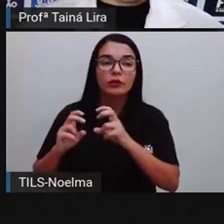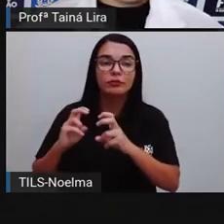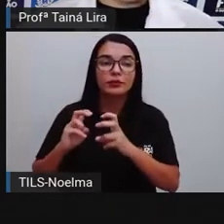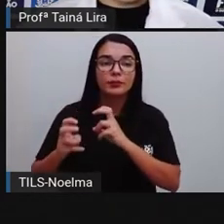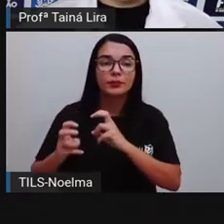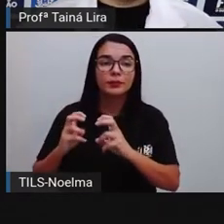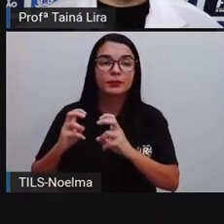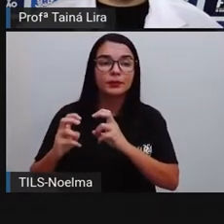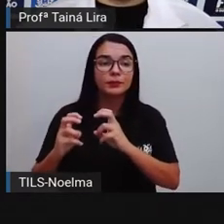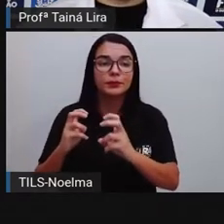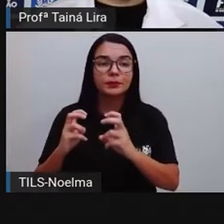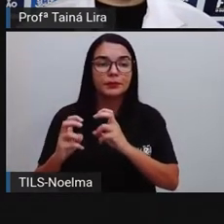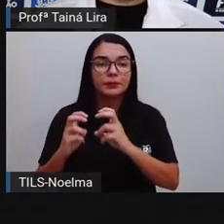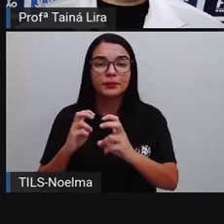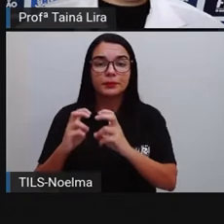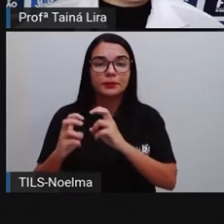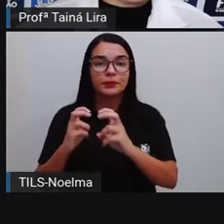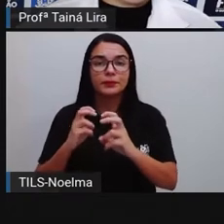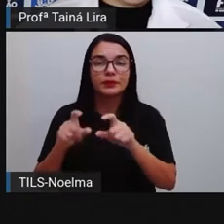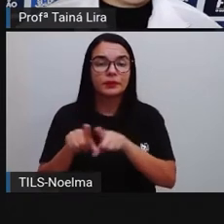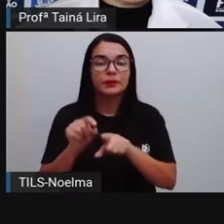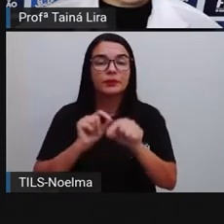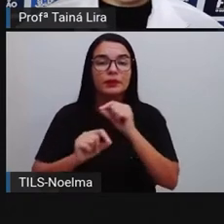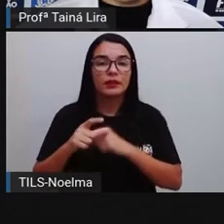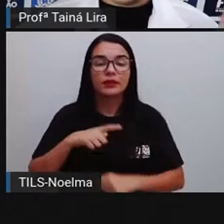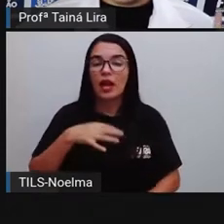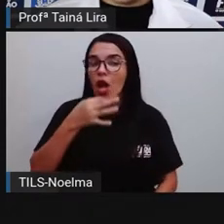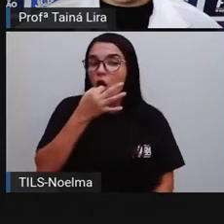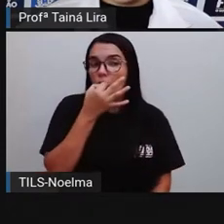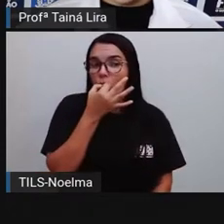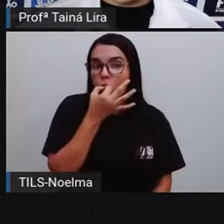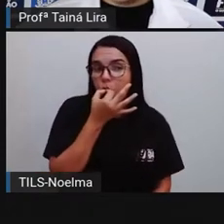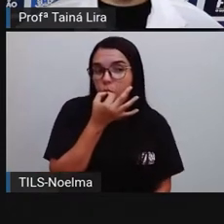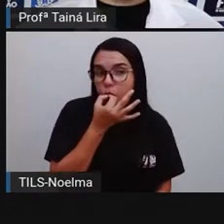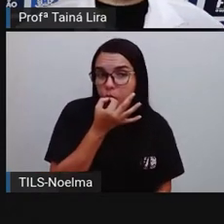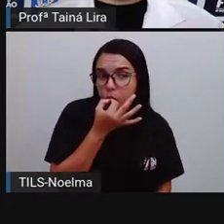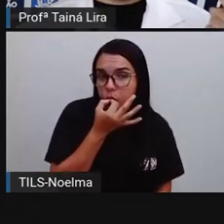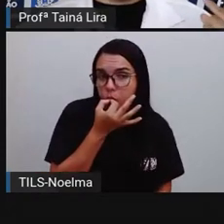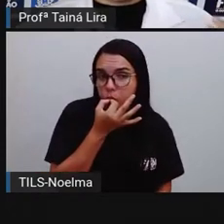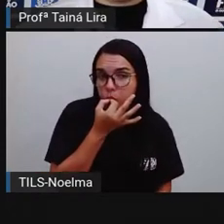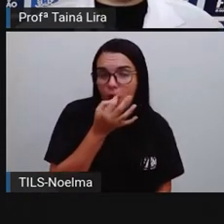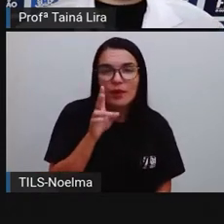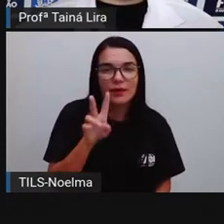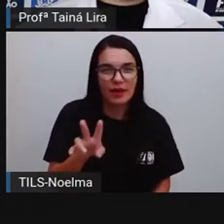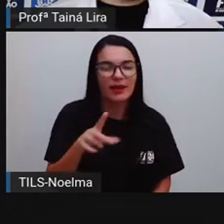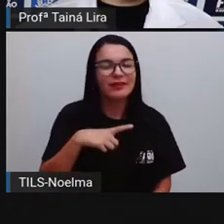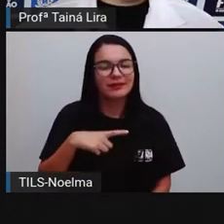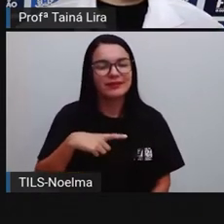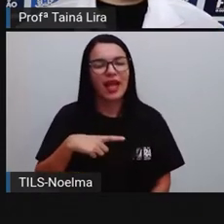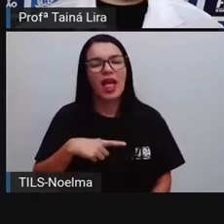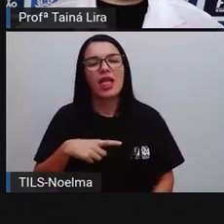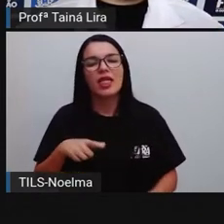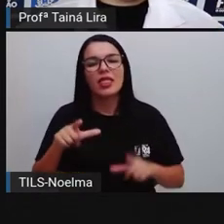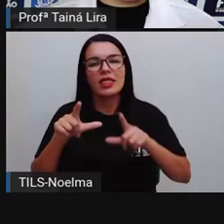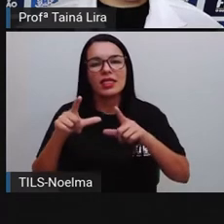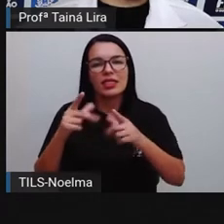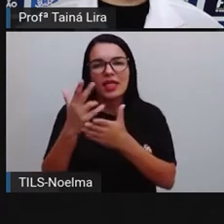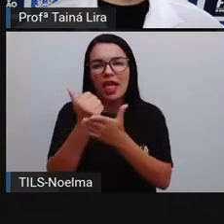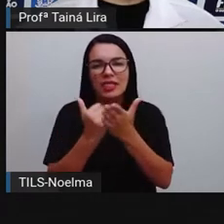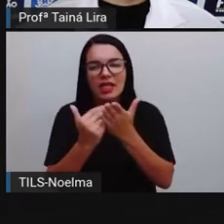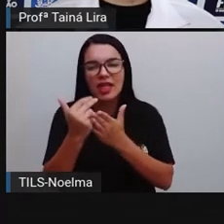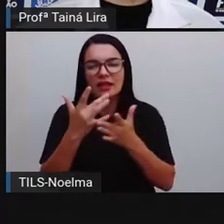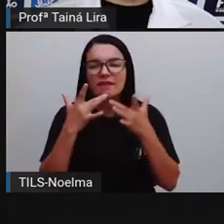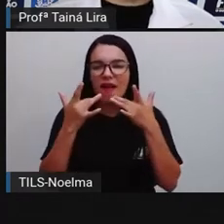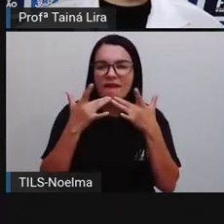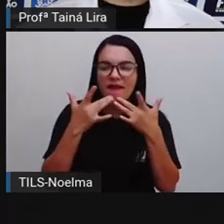os apitos né então a gente tem uma pipa no trem já ouviu o apito do trem nos desenhos animados mostra muito né O Apito